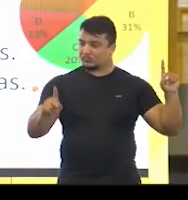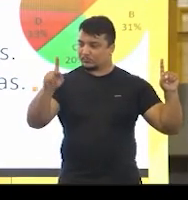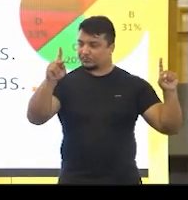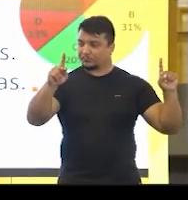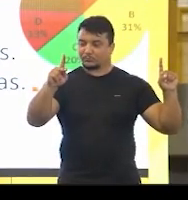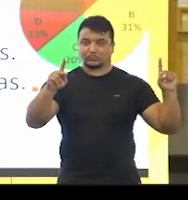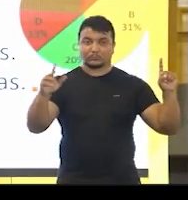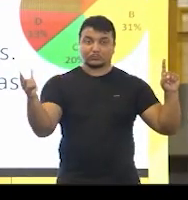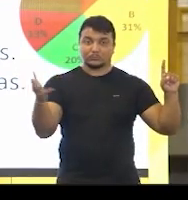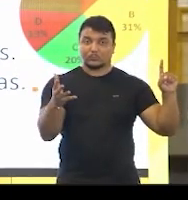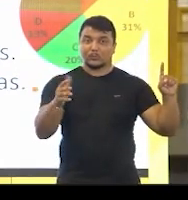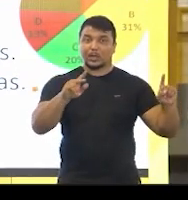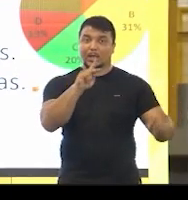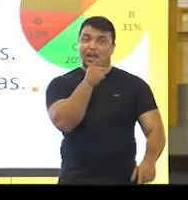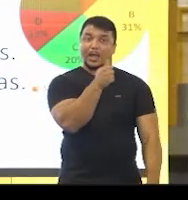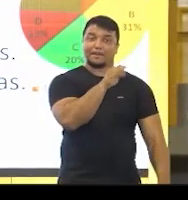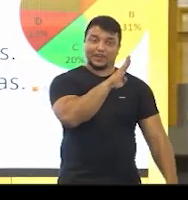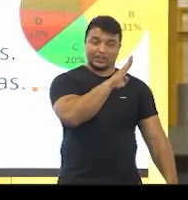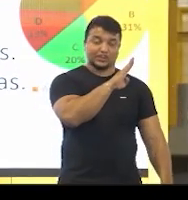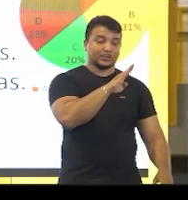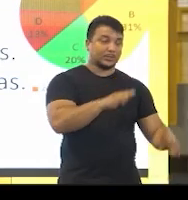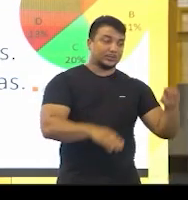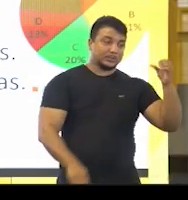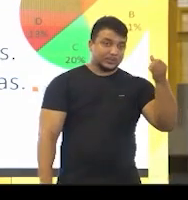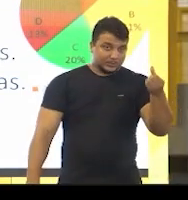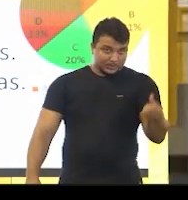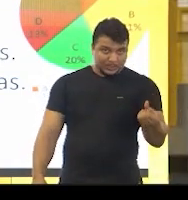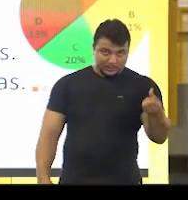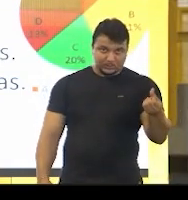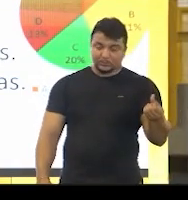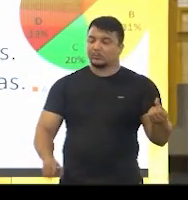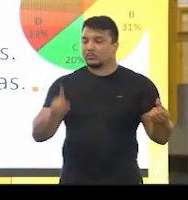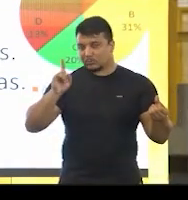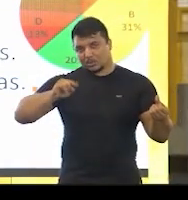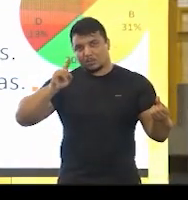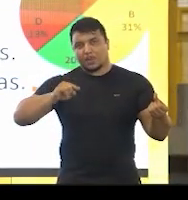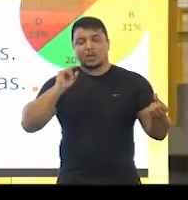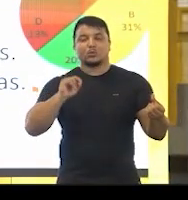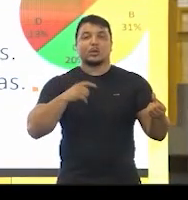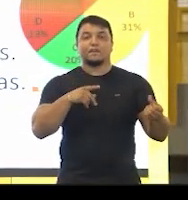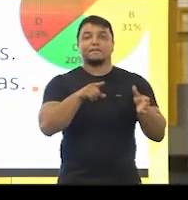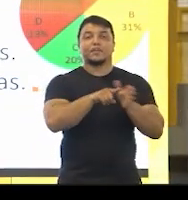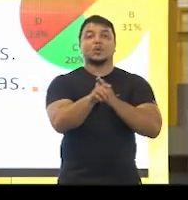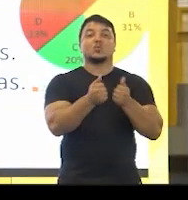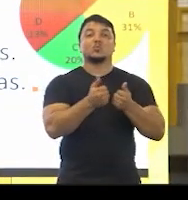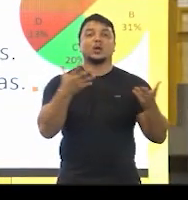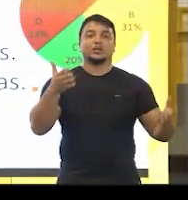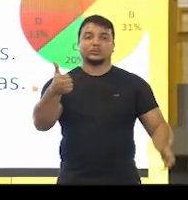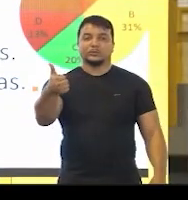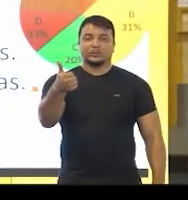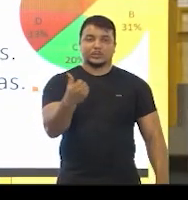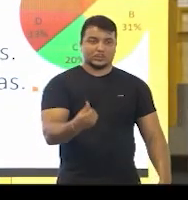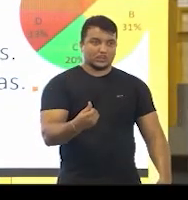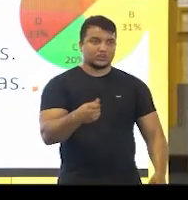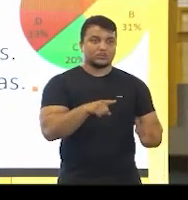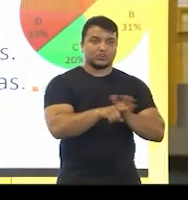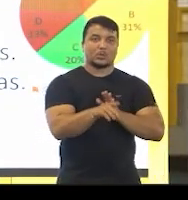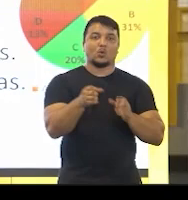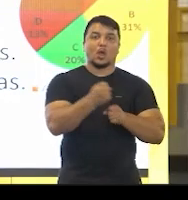a habilidade 6 também foram 16 questões de 2015